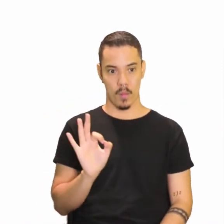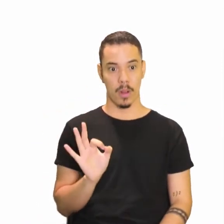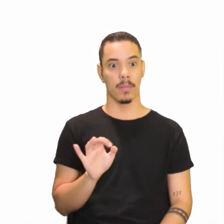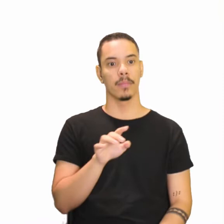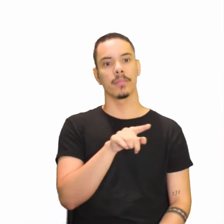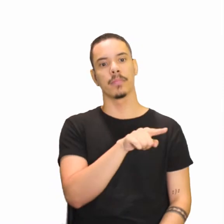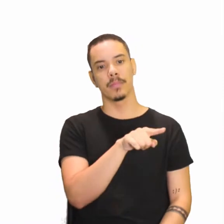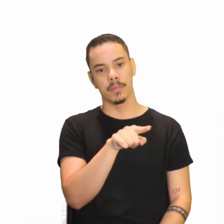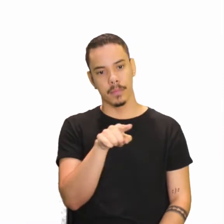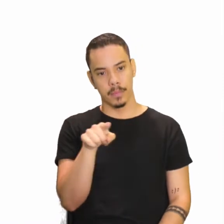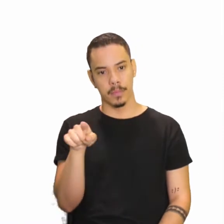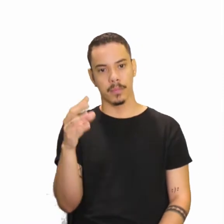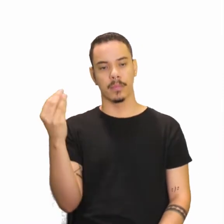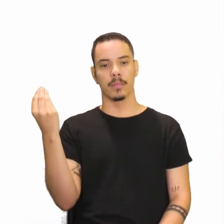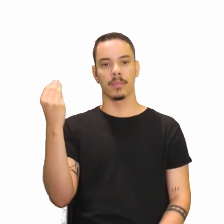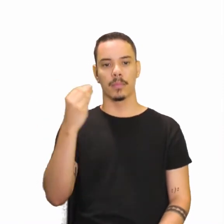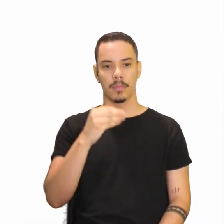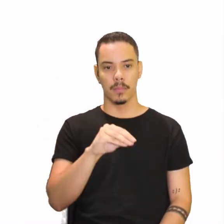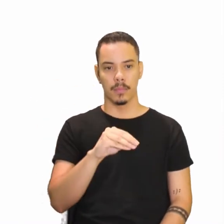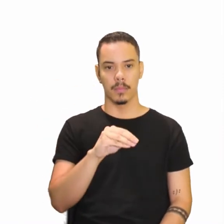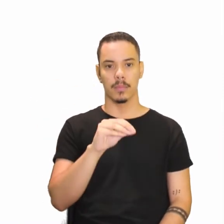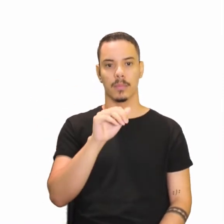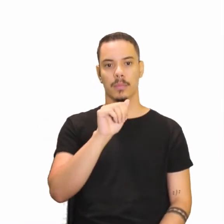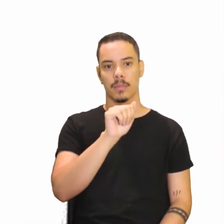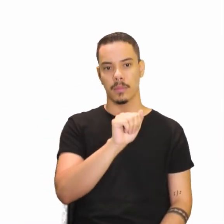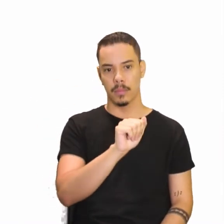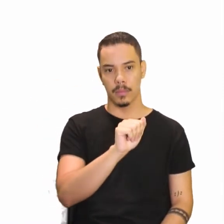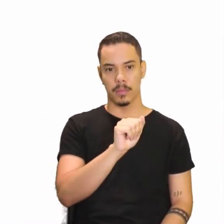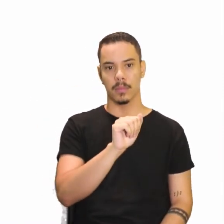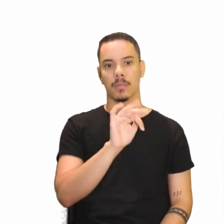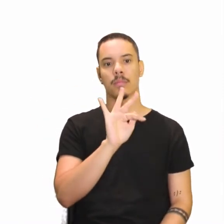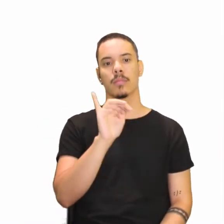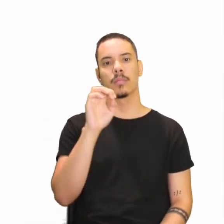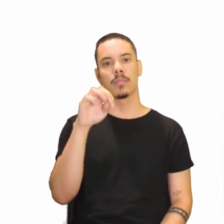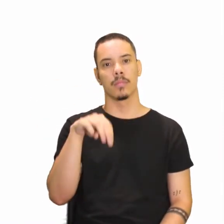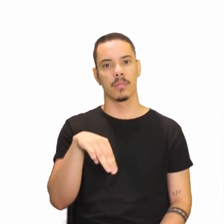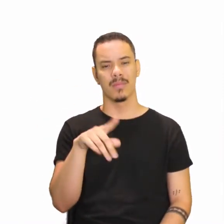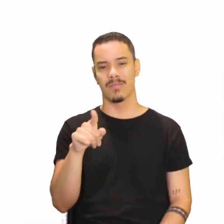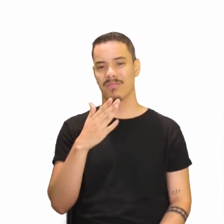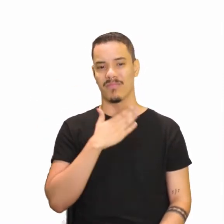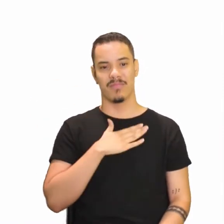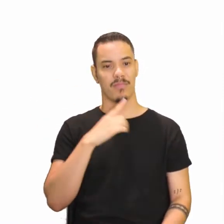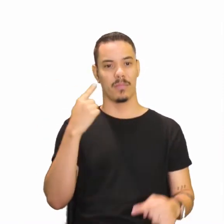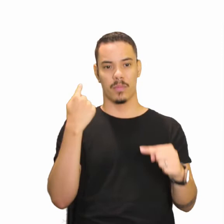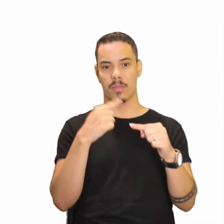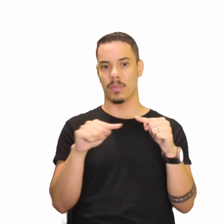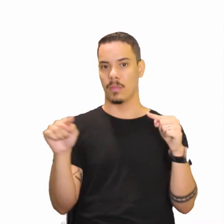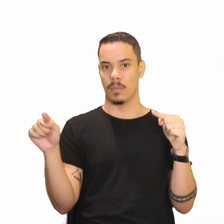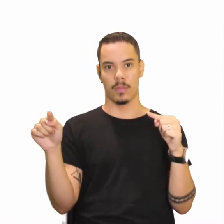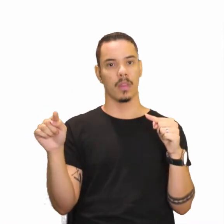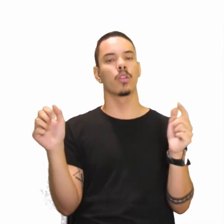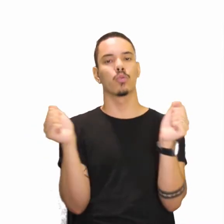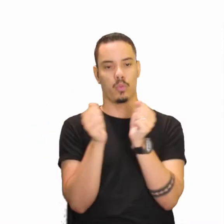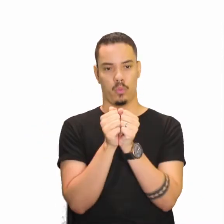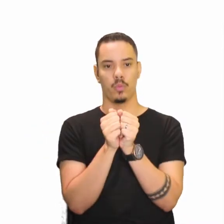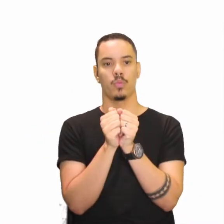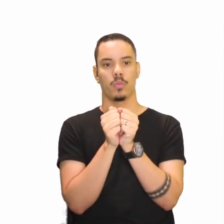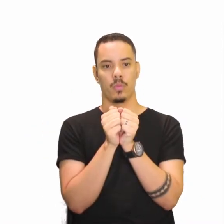você vai e coloca aqui. É o que você não gostava, você não tinha aquela finalidade,